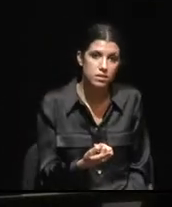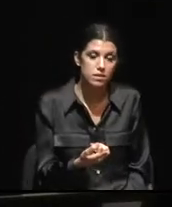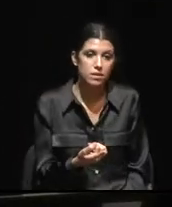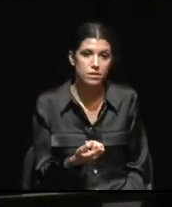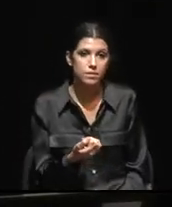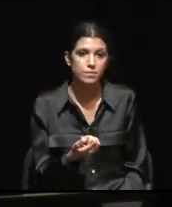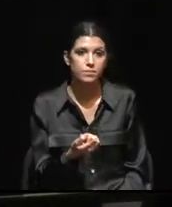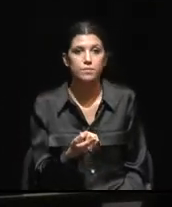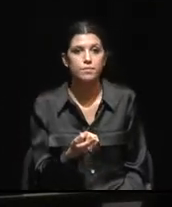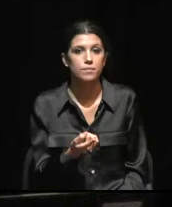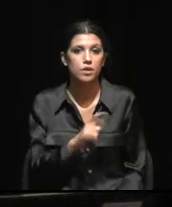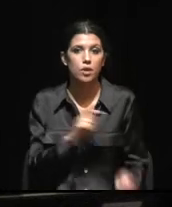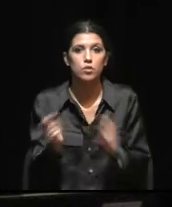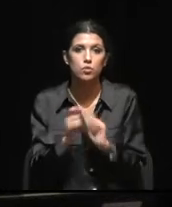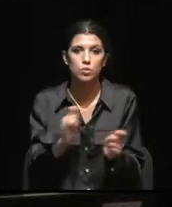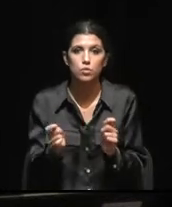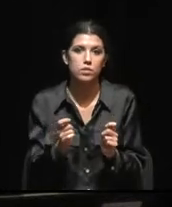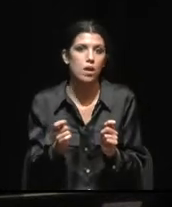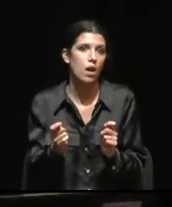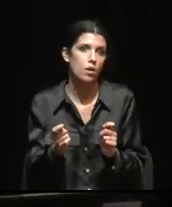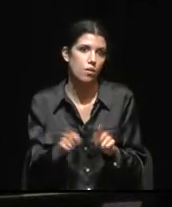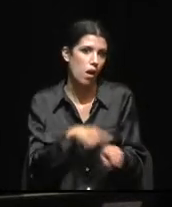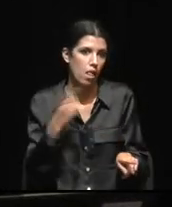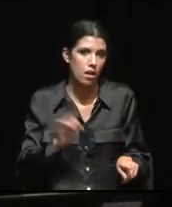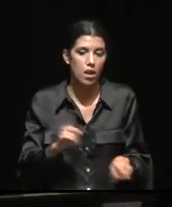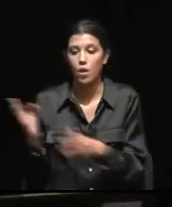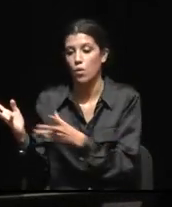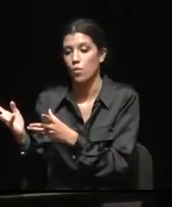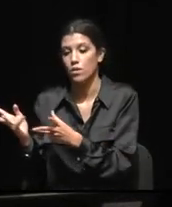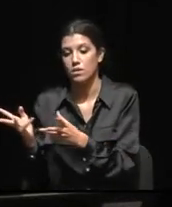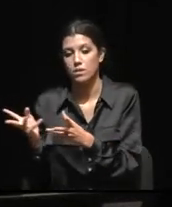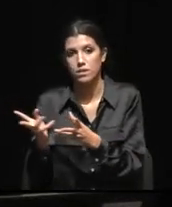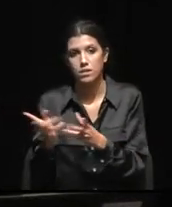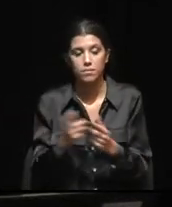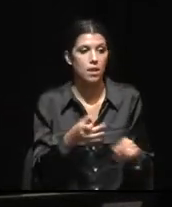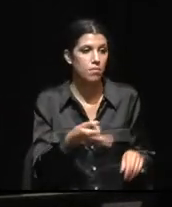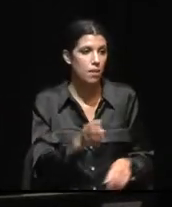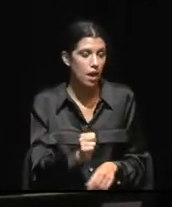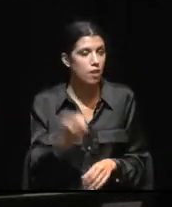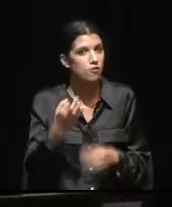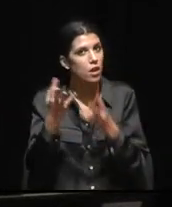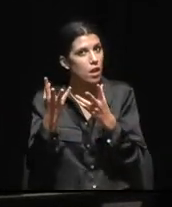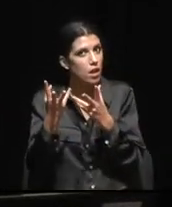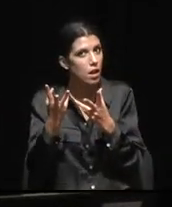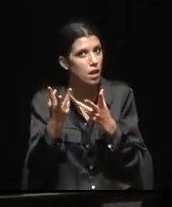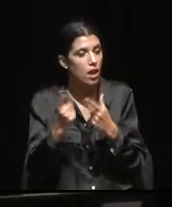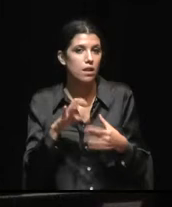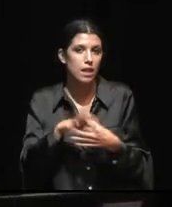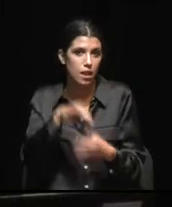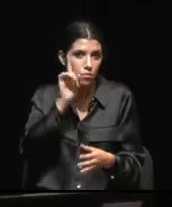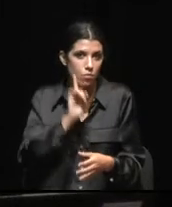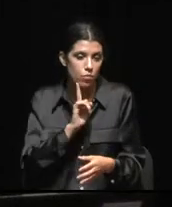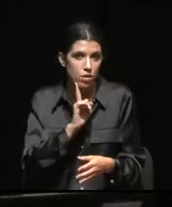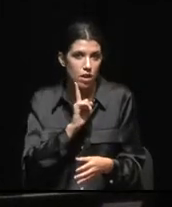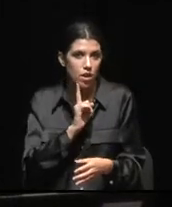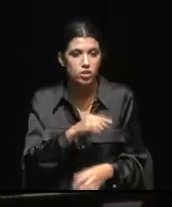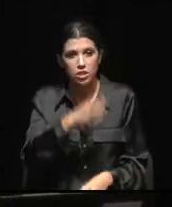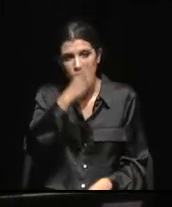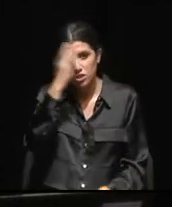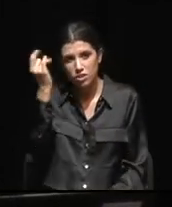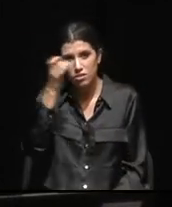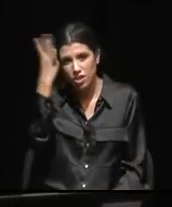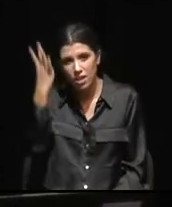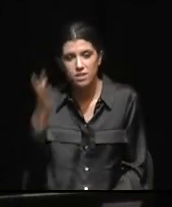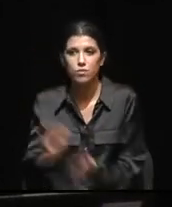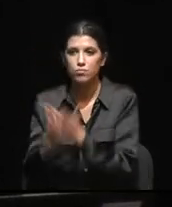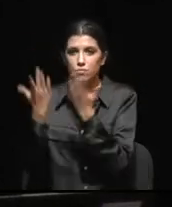a a discussão não fique manca porque na contabilidade exaustiva que o partido socialista fez sobre as mulheres em cargos queceu de saudar o atual